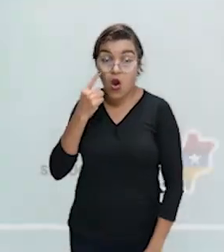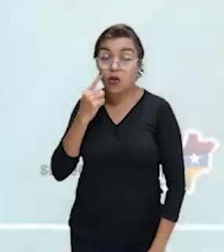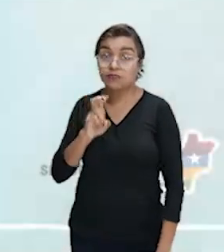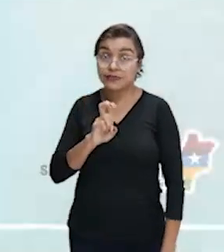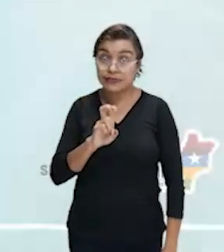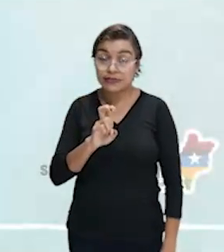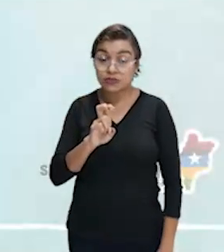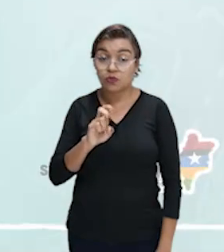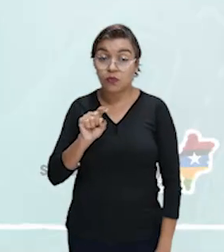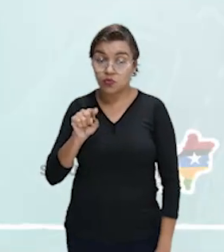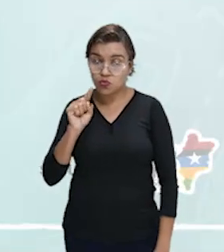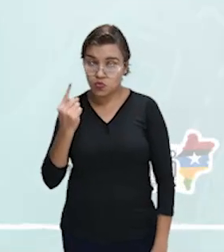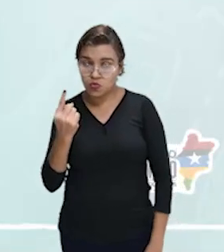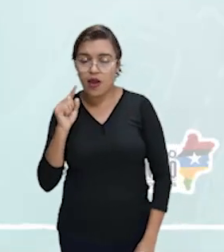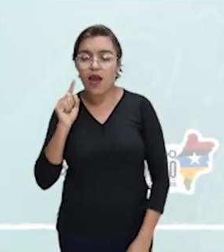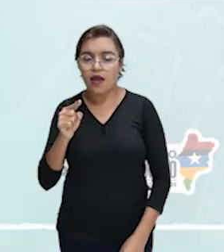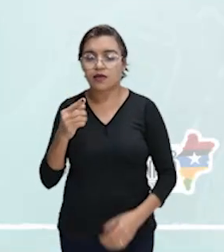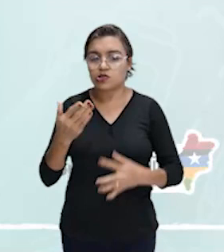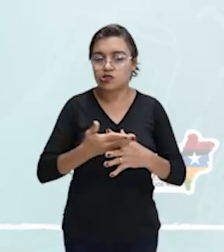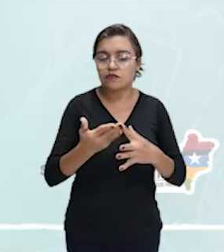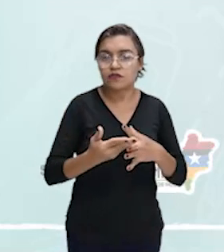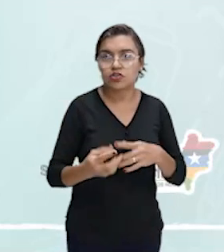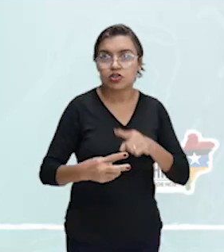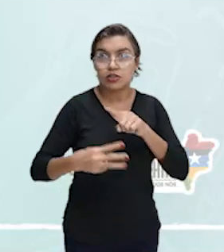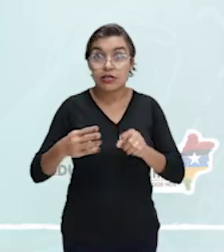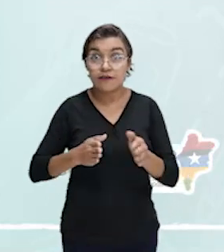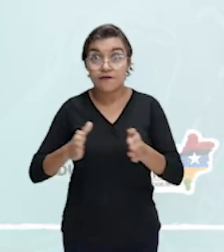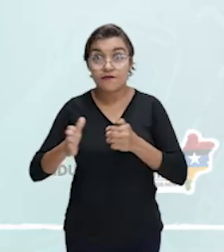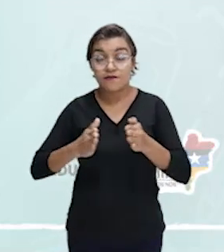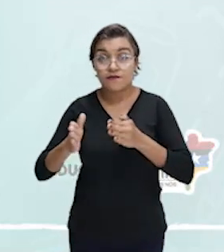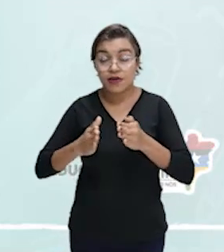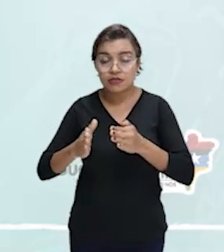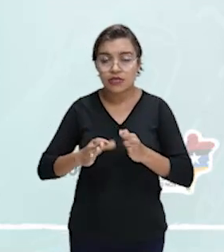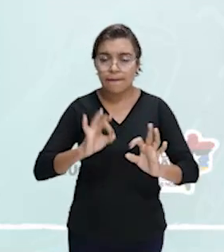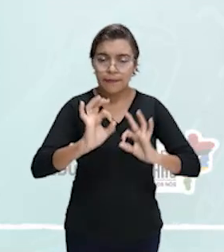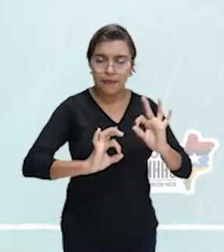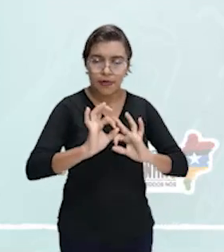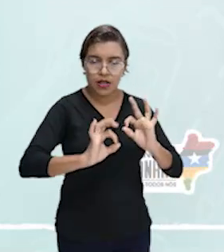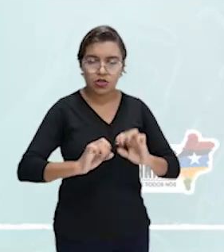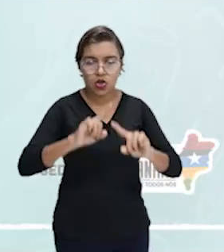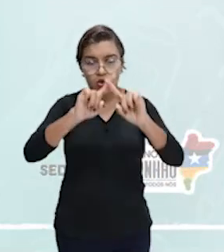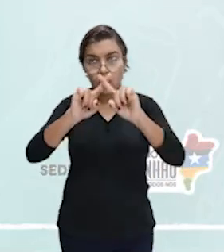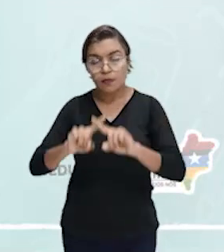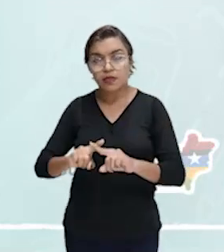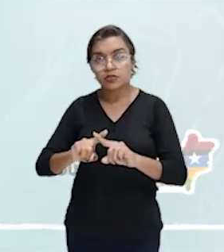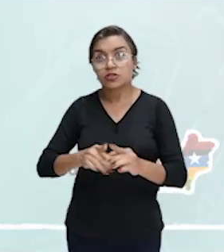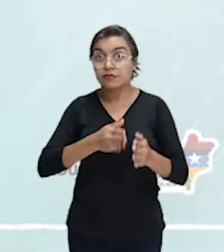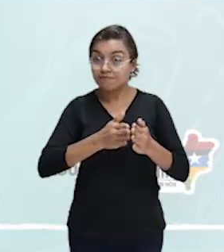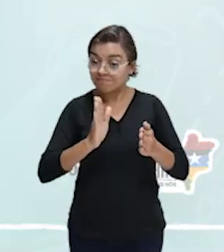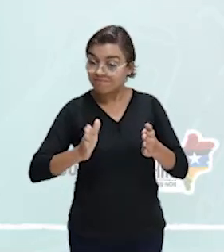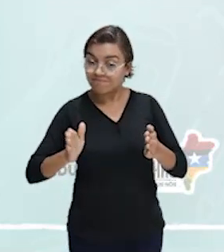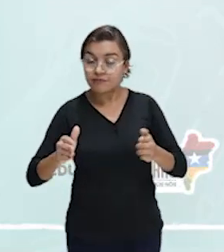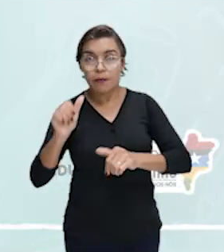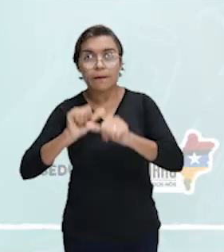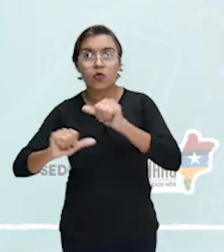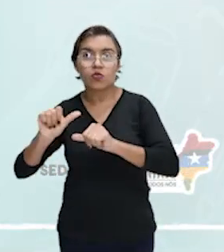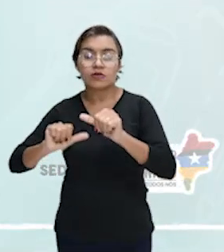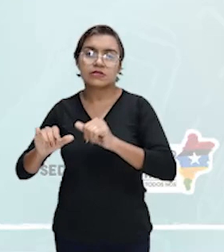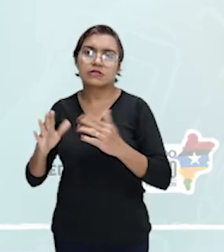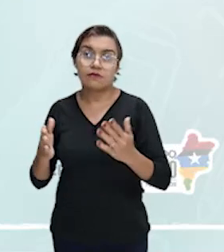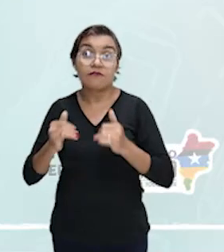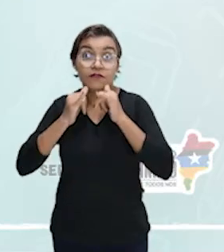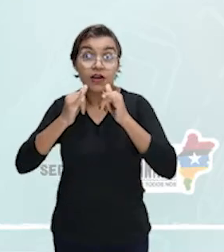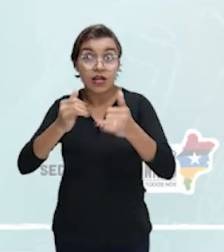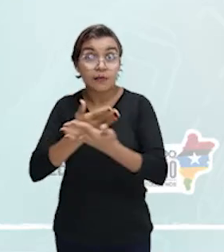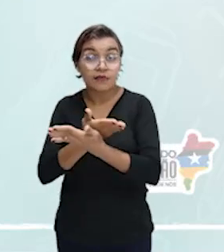dividido em 3 fases. A preparatória, competitiva e transitória. Aquilo que eu falei para vocês ainda